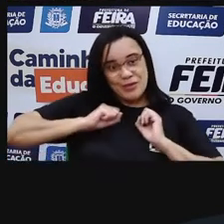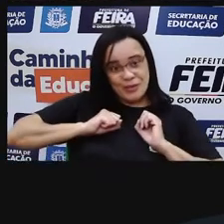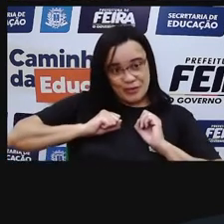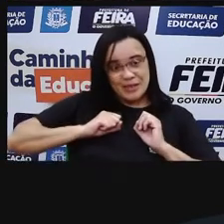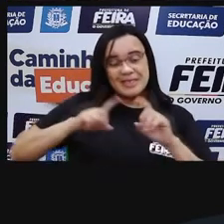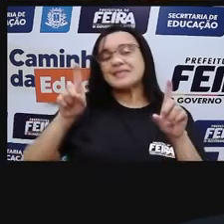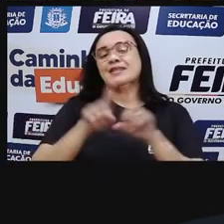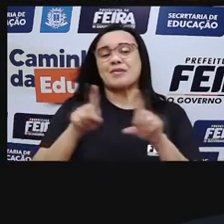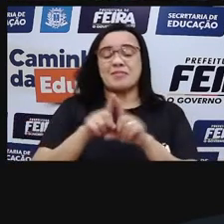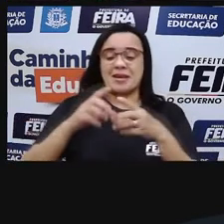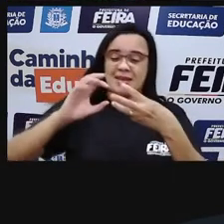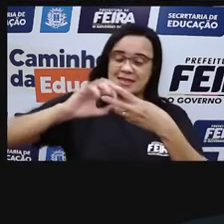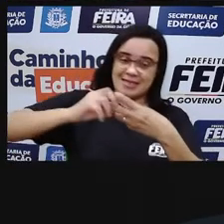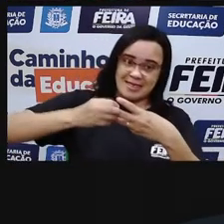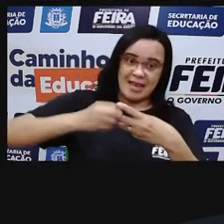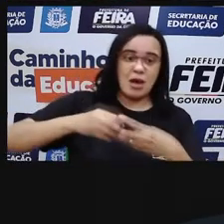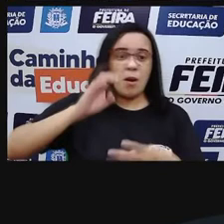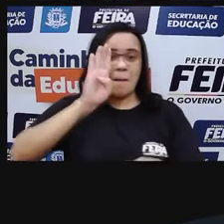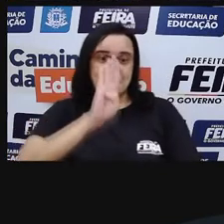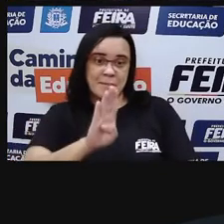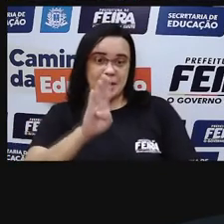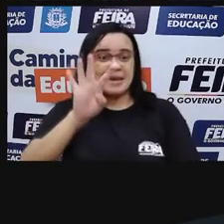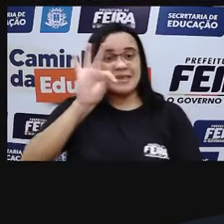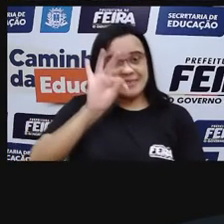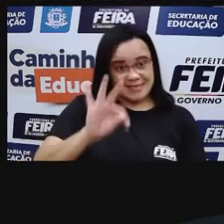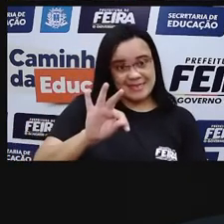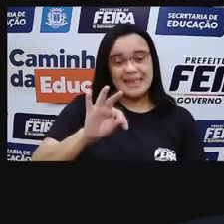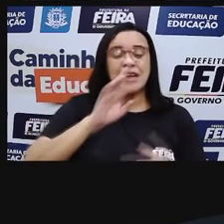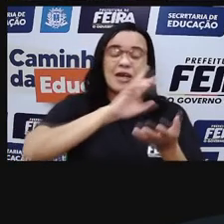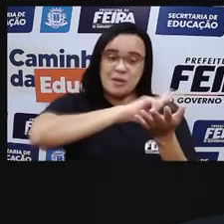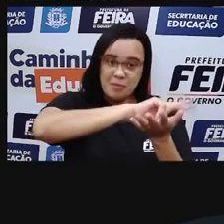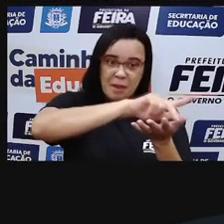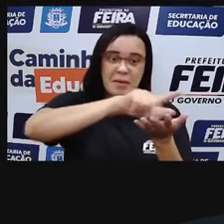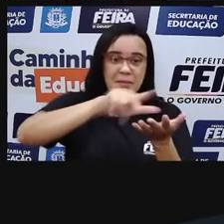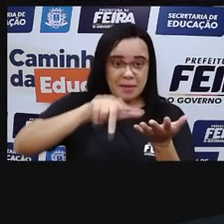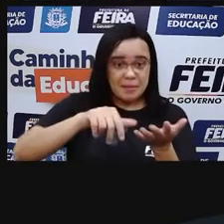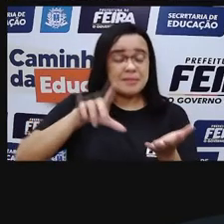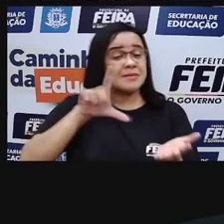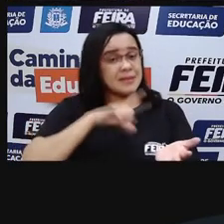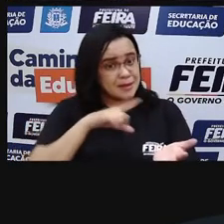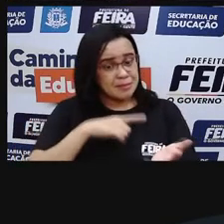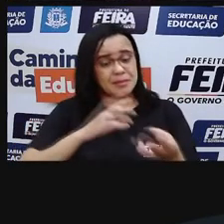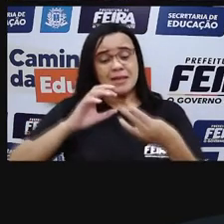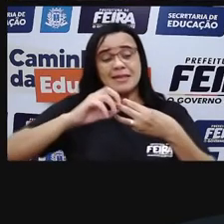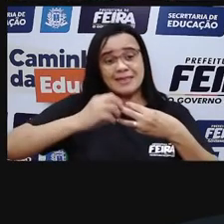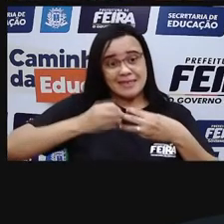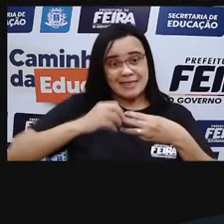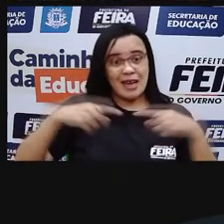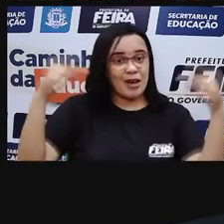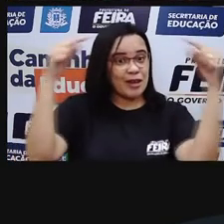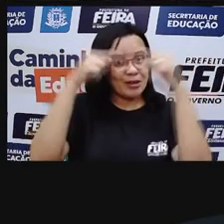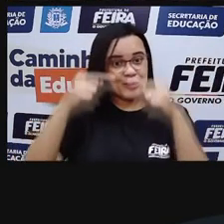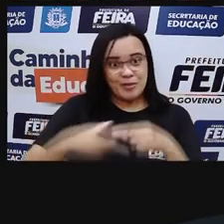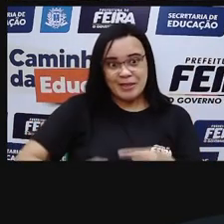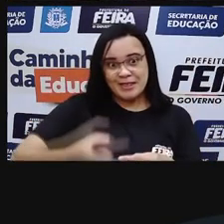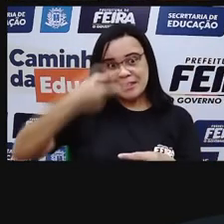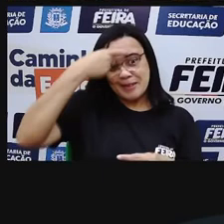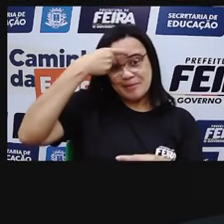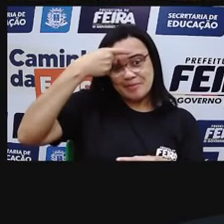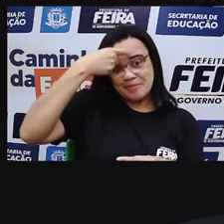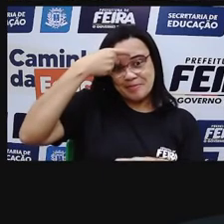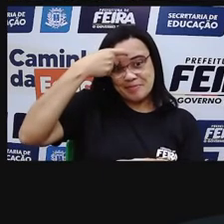B e T e dos nossos macrófagos, a gente vai ter células de memória. Como assim? São células que